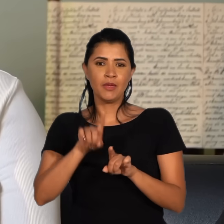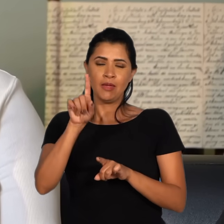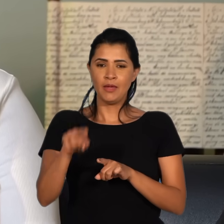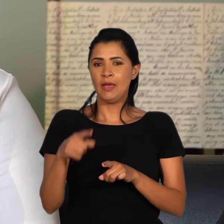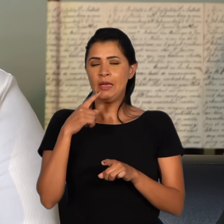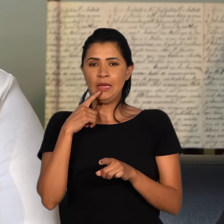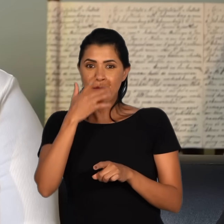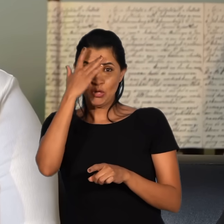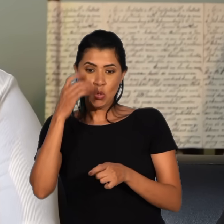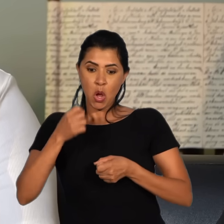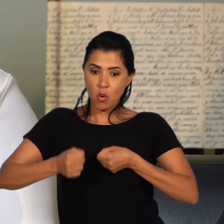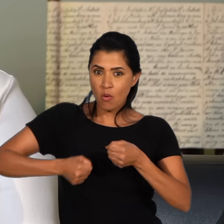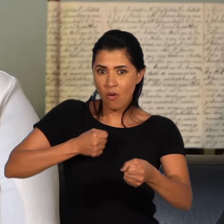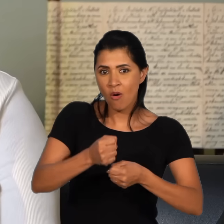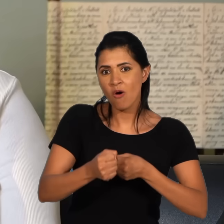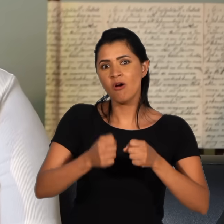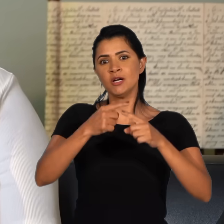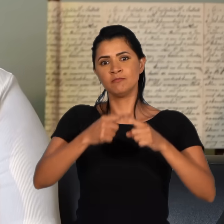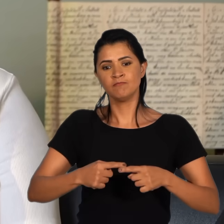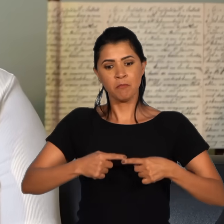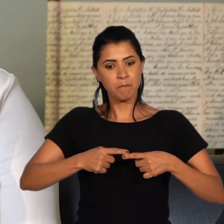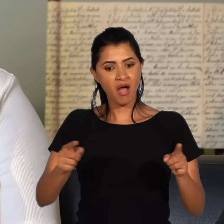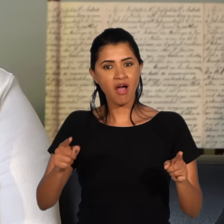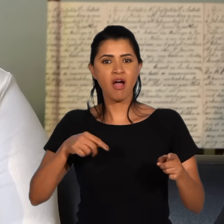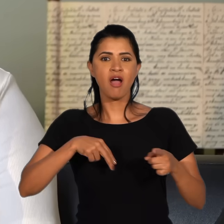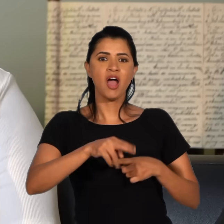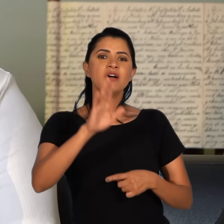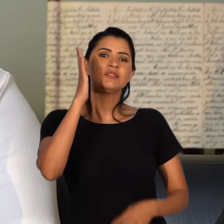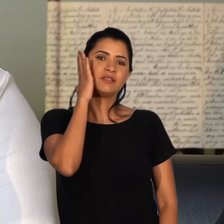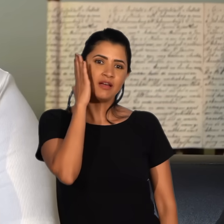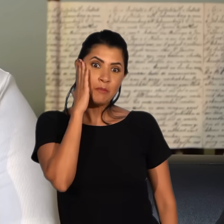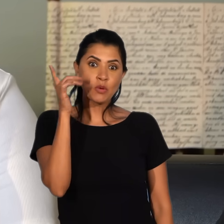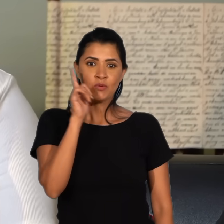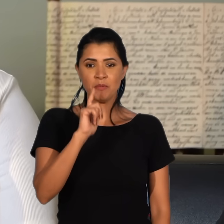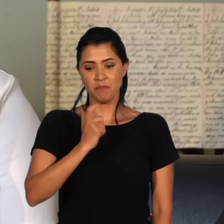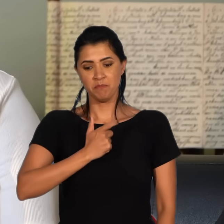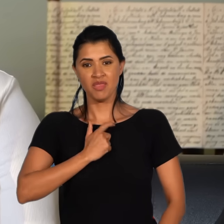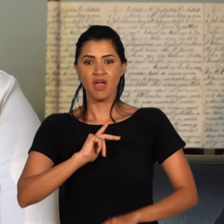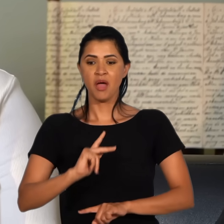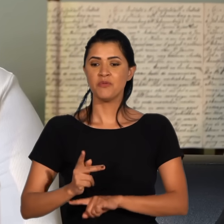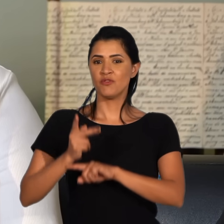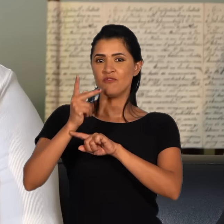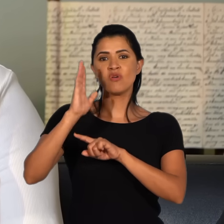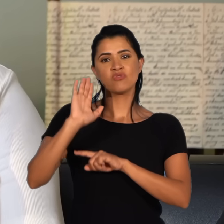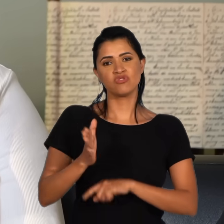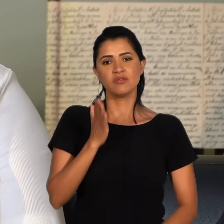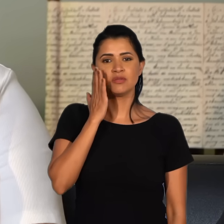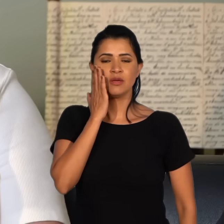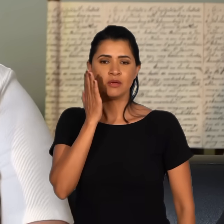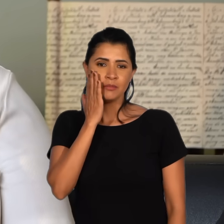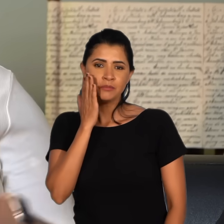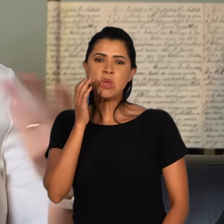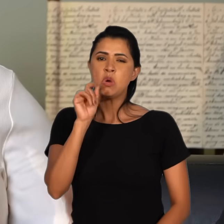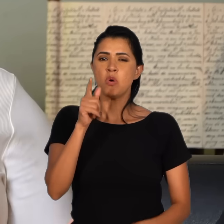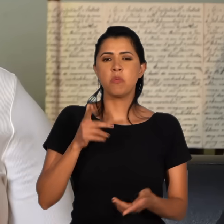acho quem correu uma maratona sabe disso quem já ganhou uma medalha um prêmio um troféu e